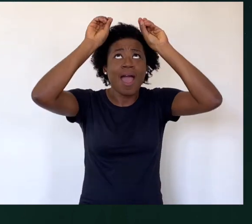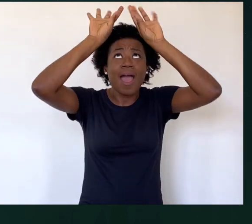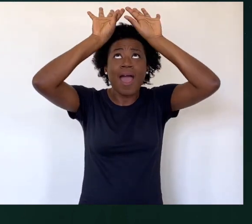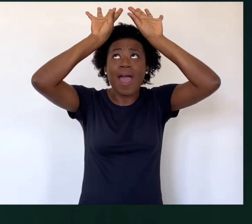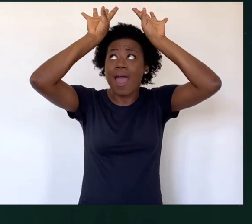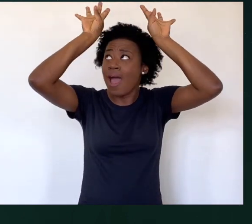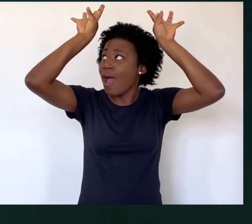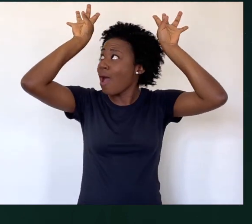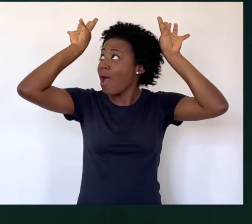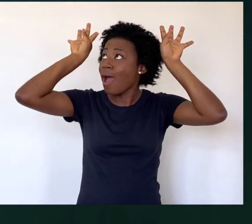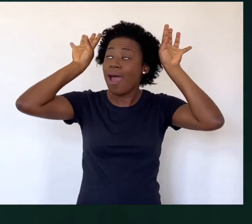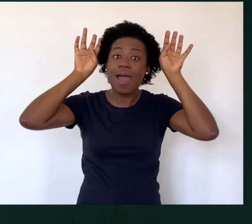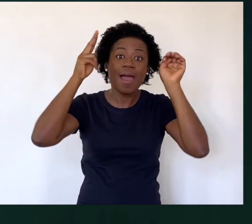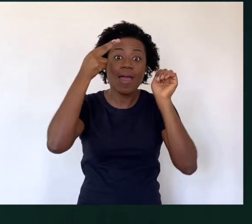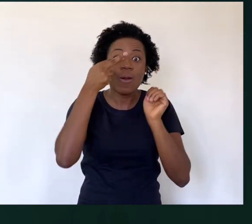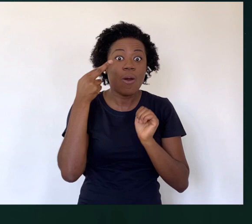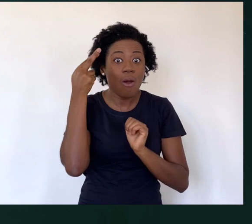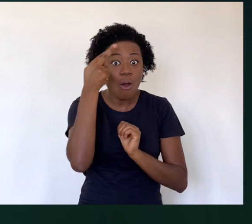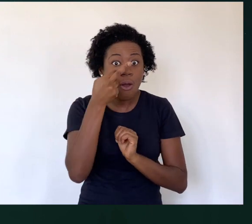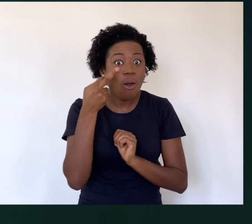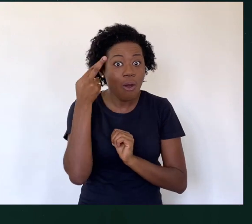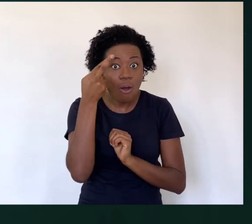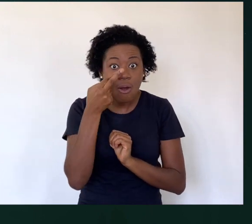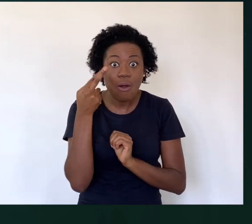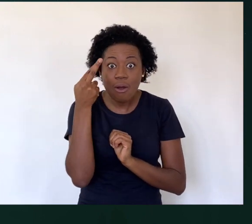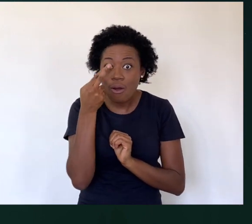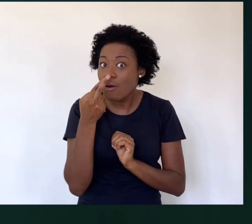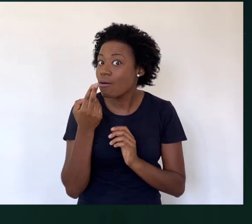cabelo roxo espetado.